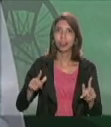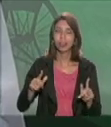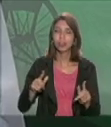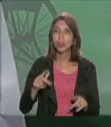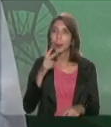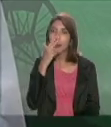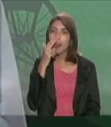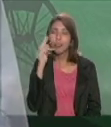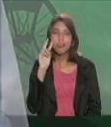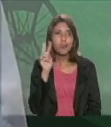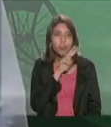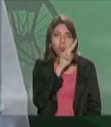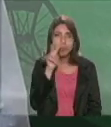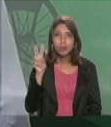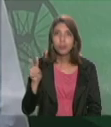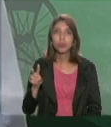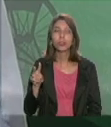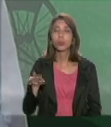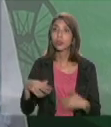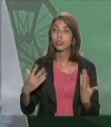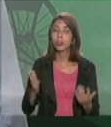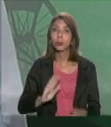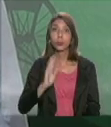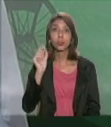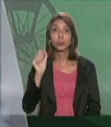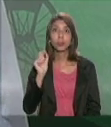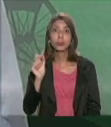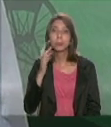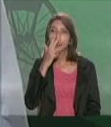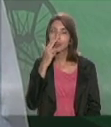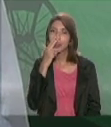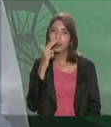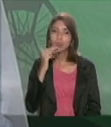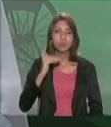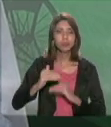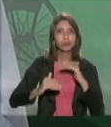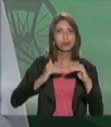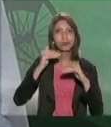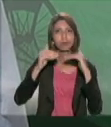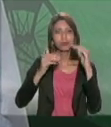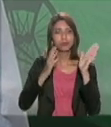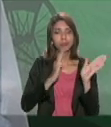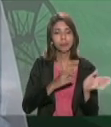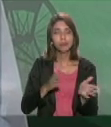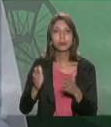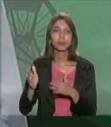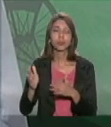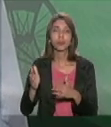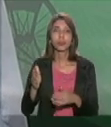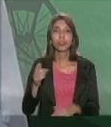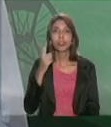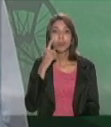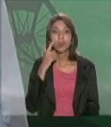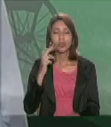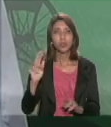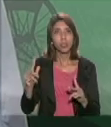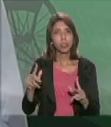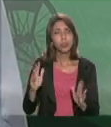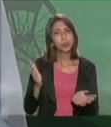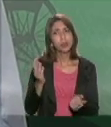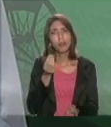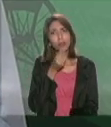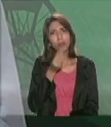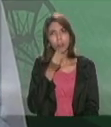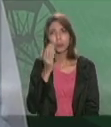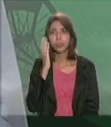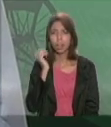O consumo hoje é muito mais visual, né? Então o que acontece? As coisas estão se encaminhando exatamente por esse lado, para essa situação.